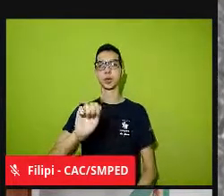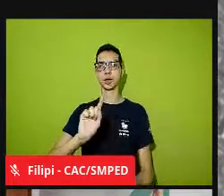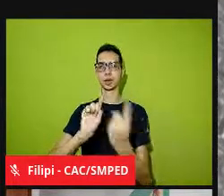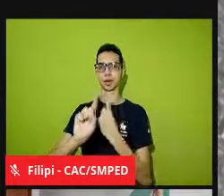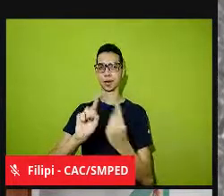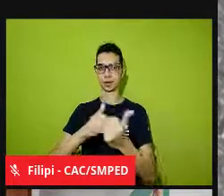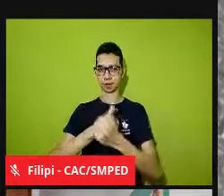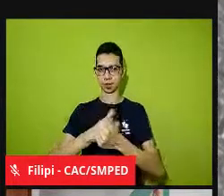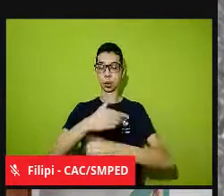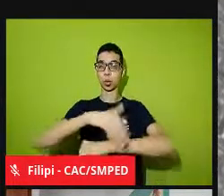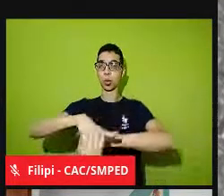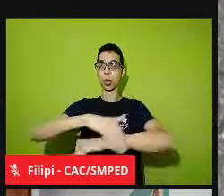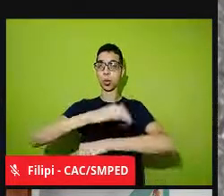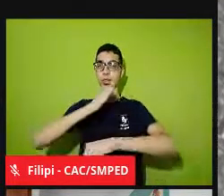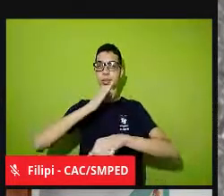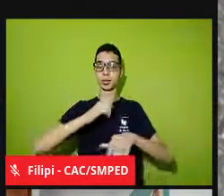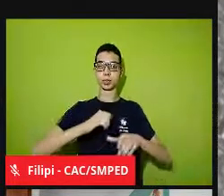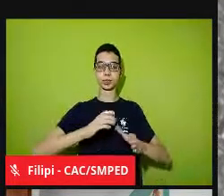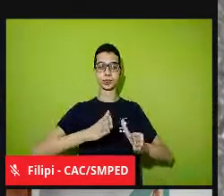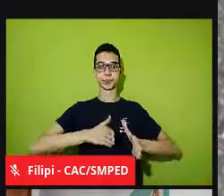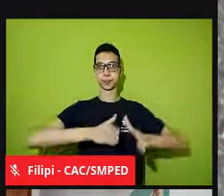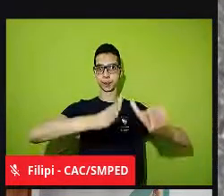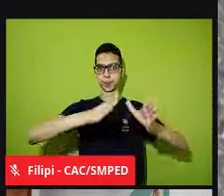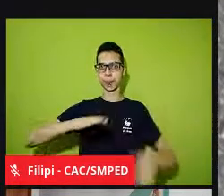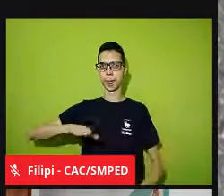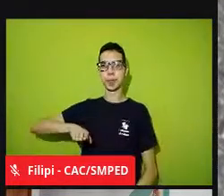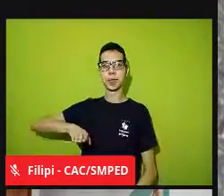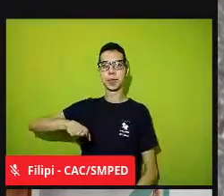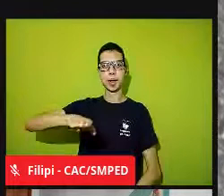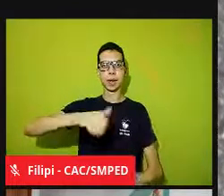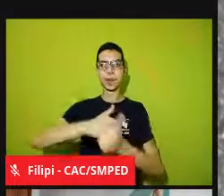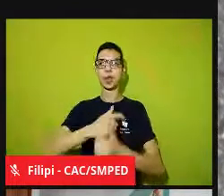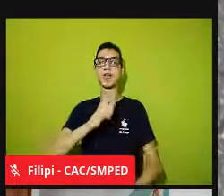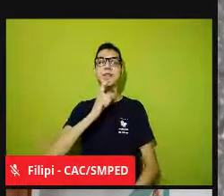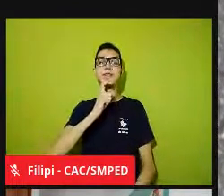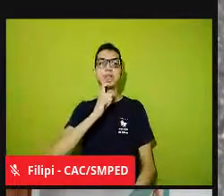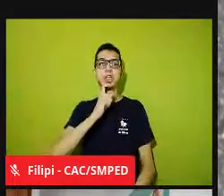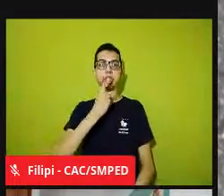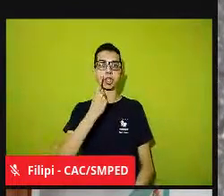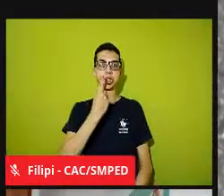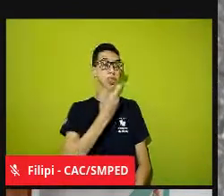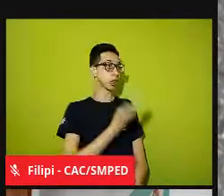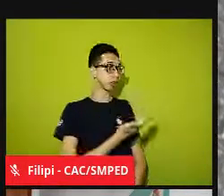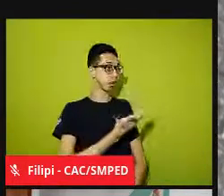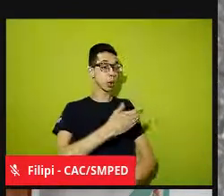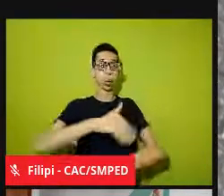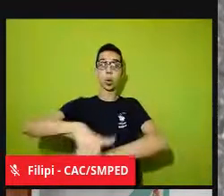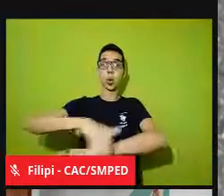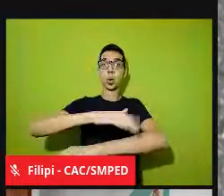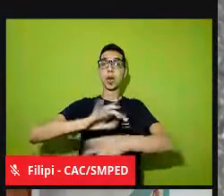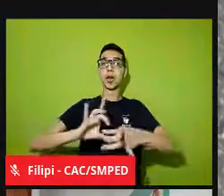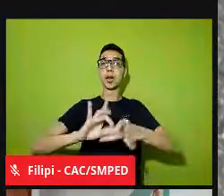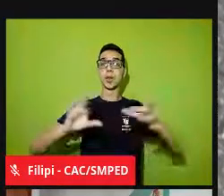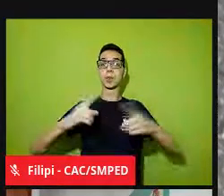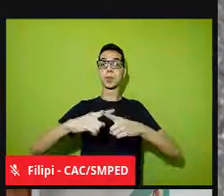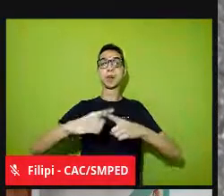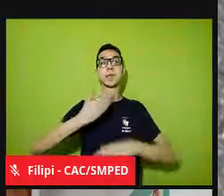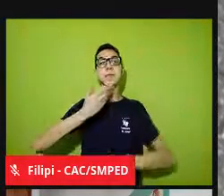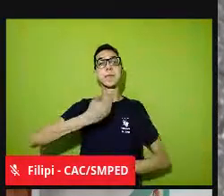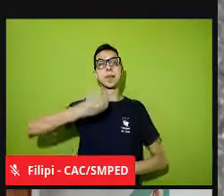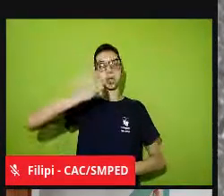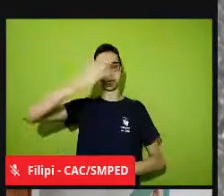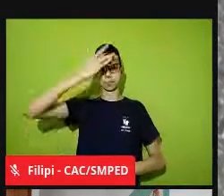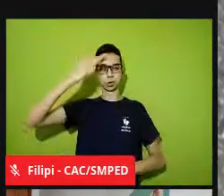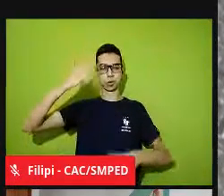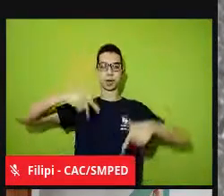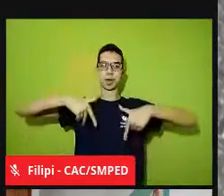Presidente Dutra, e liberar todas essas ruas aqui que estão em verde para a gente melhorar a caminhabilidade do pedestre